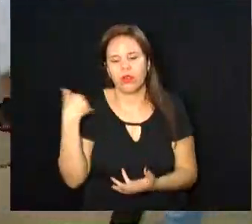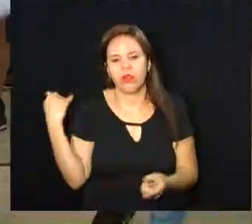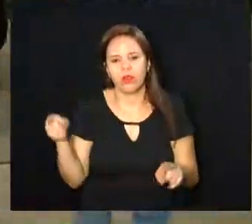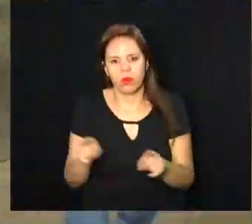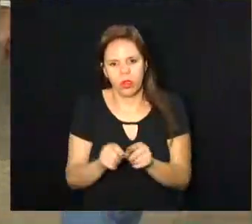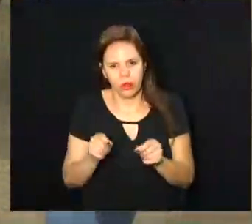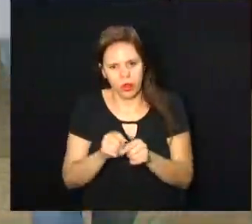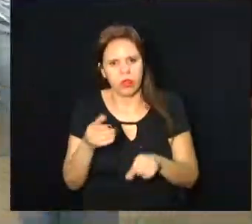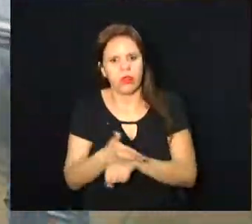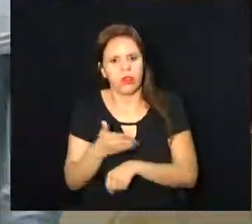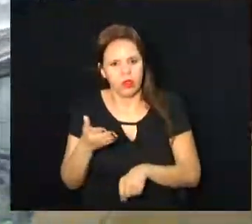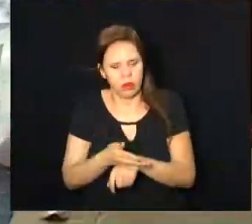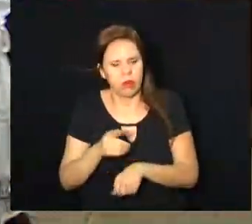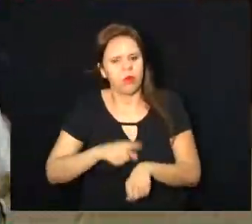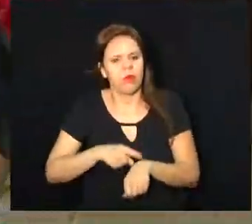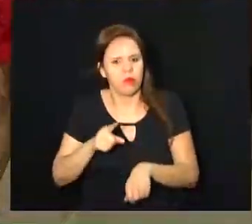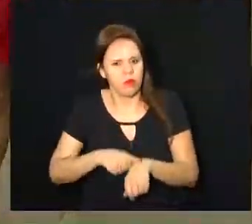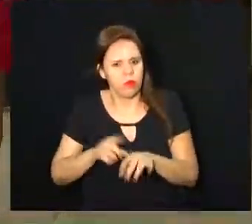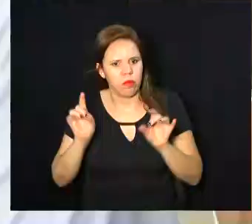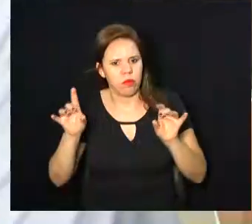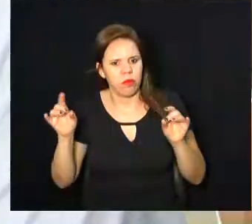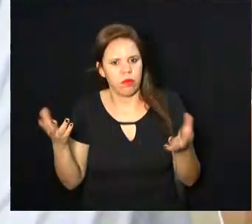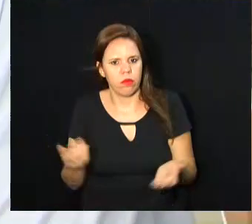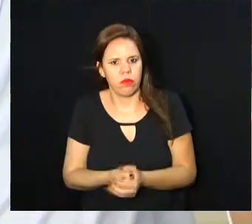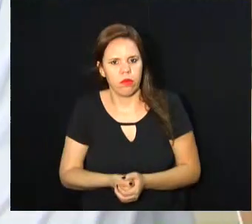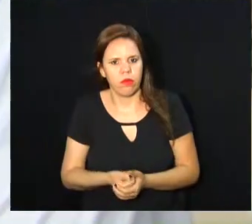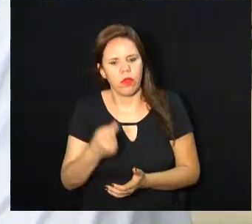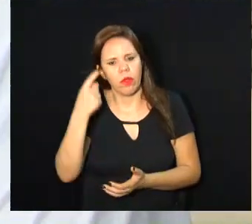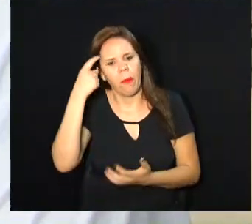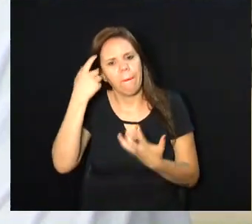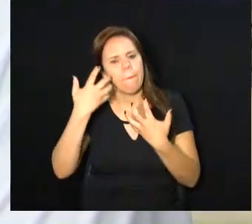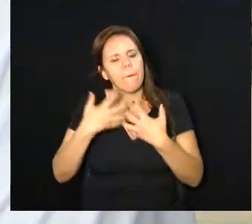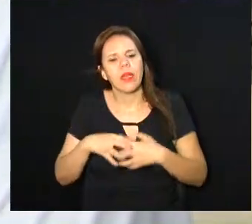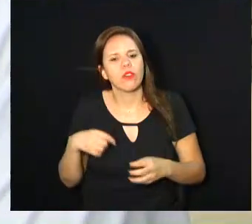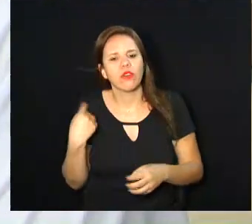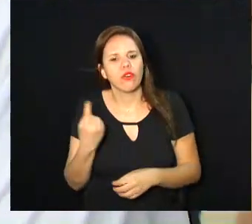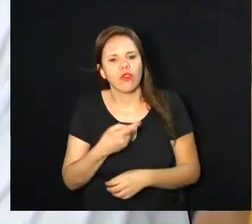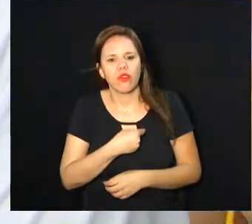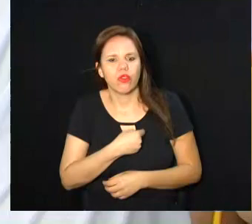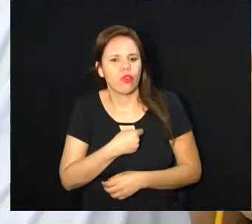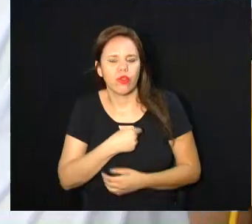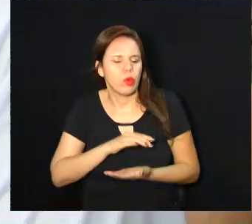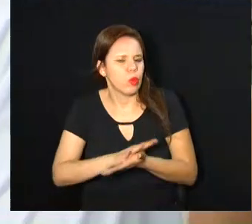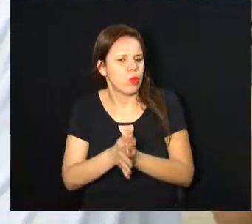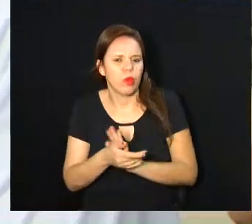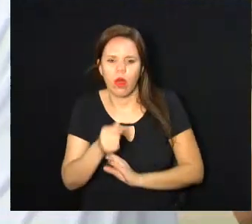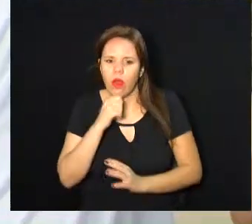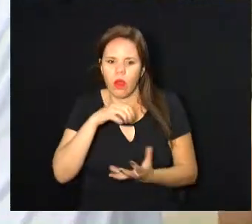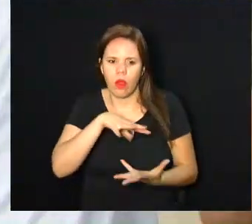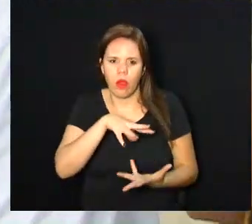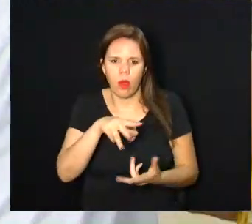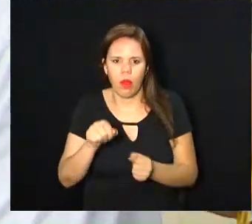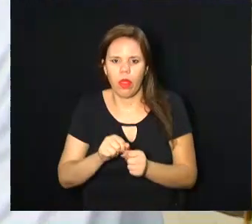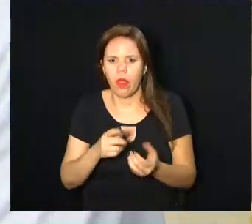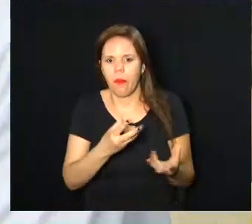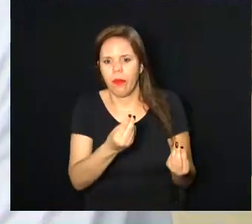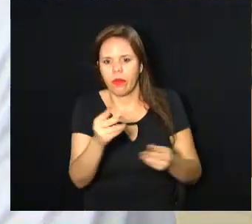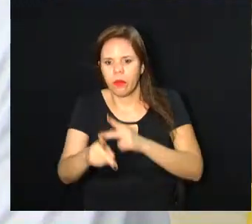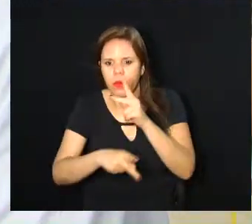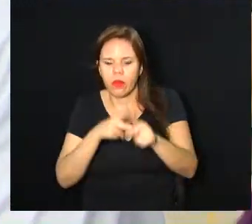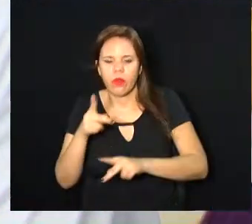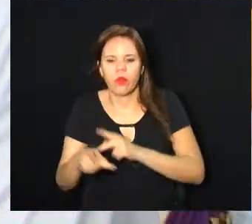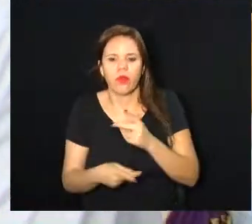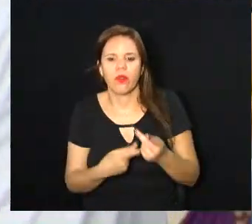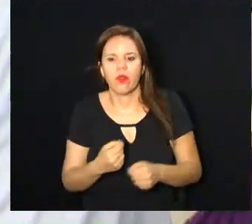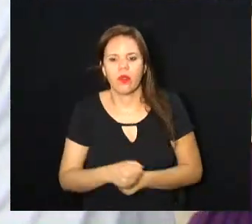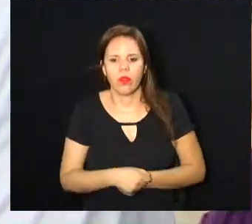fizeram parte deste momento tão especial. Eu penso que nós não destruímos o planeta ainda, porque existem muitas pessoas como